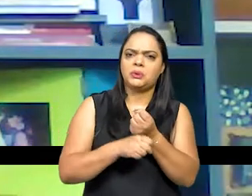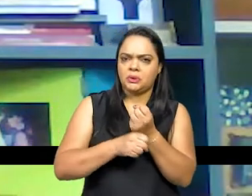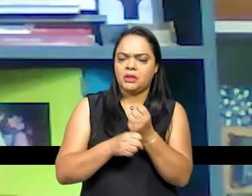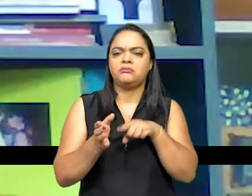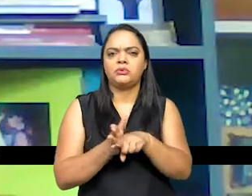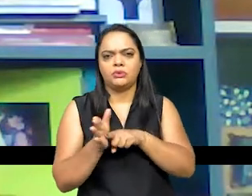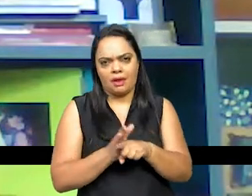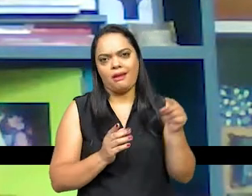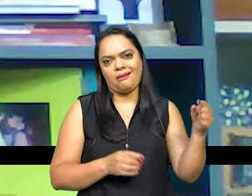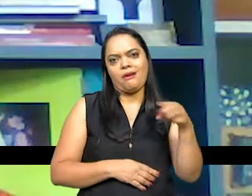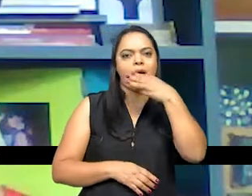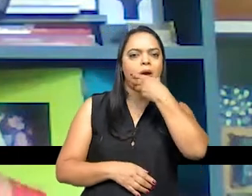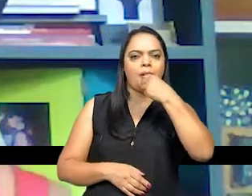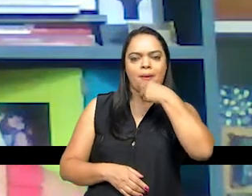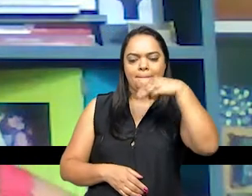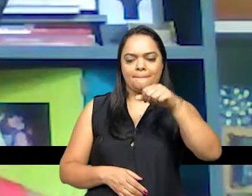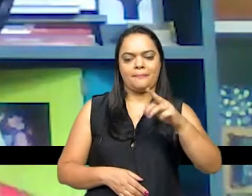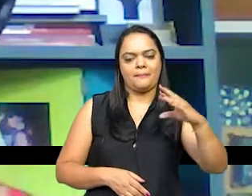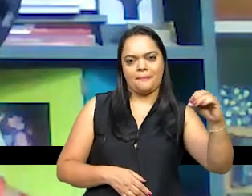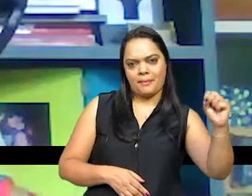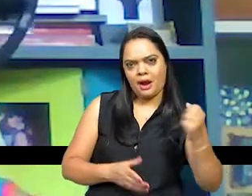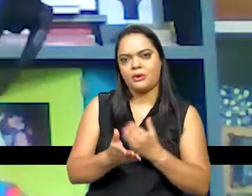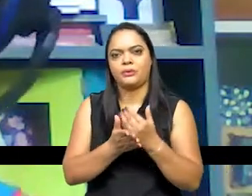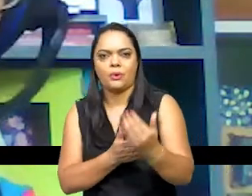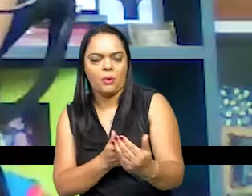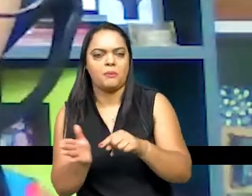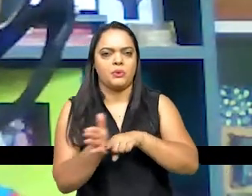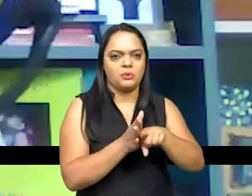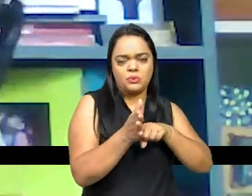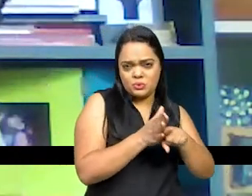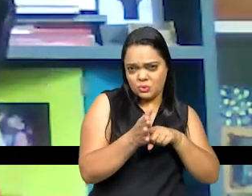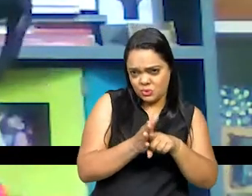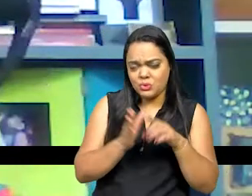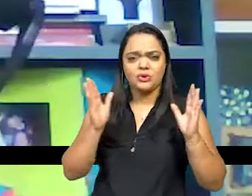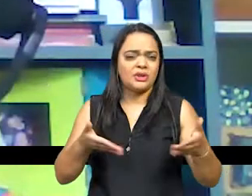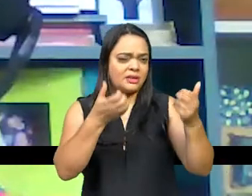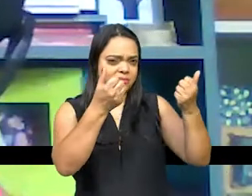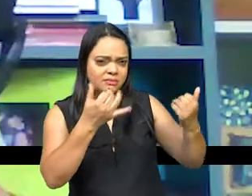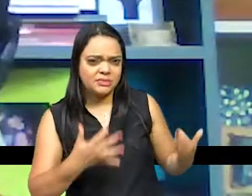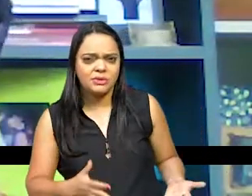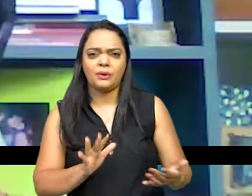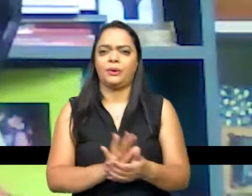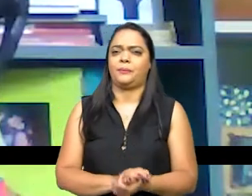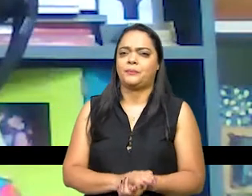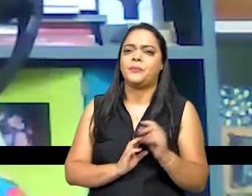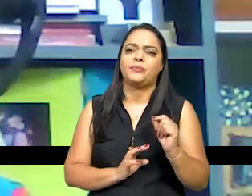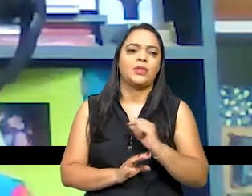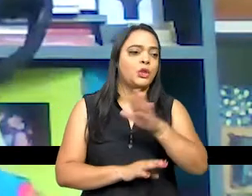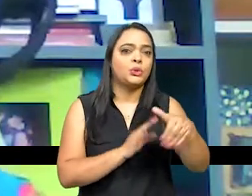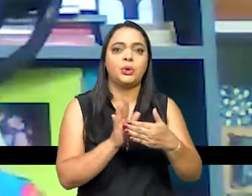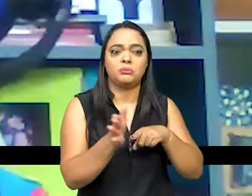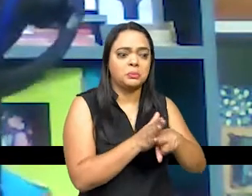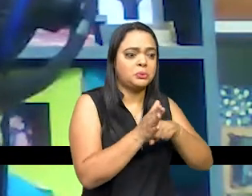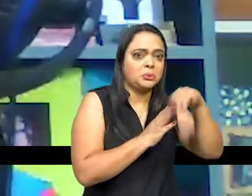fala do Marcos, né, desse primeiro momento dos estudos das relações raciais no Brasil, voltado exclusivamente para a